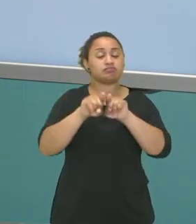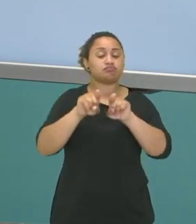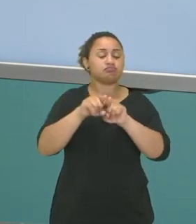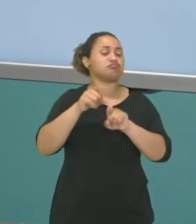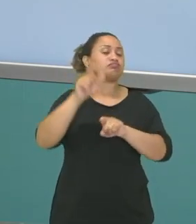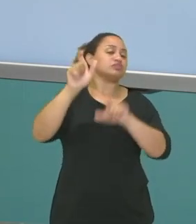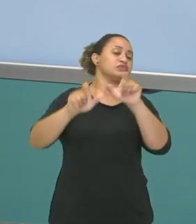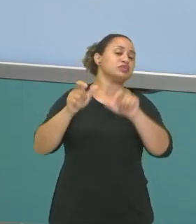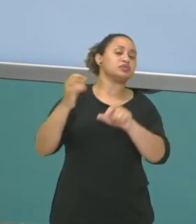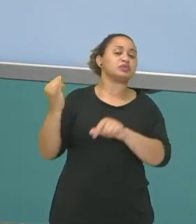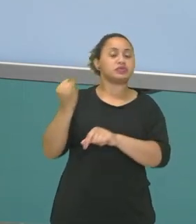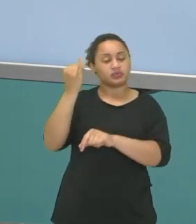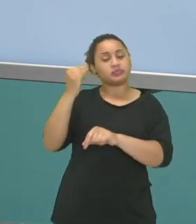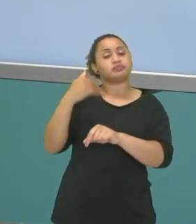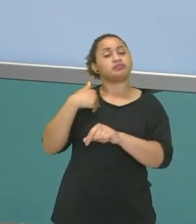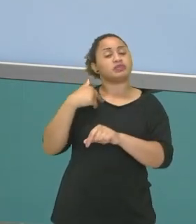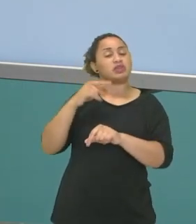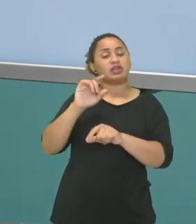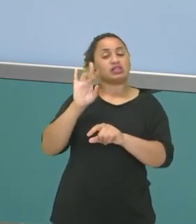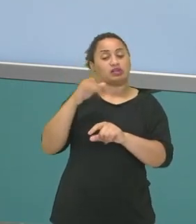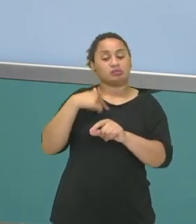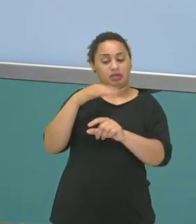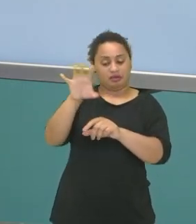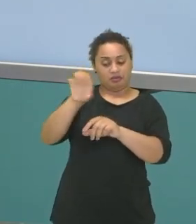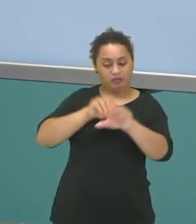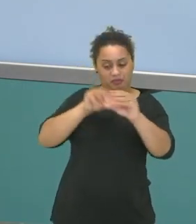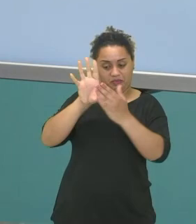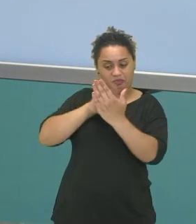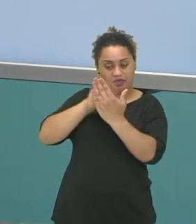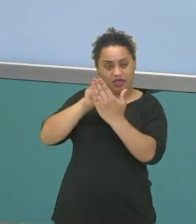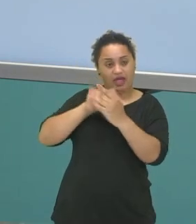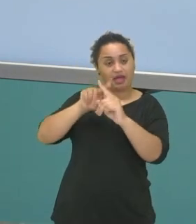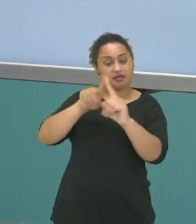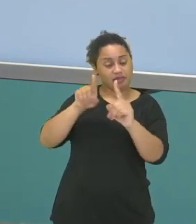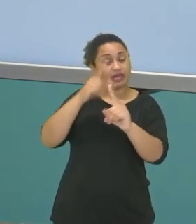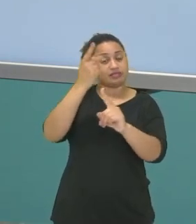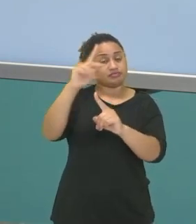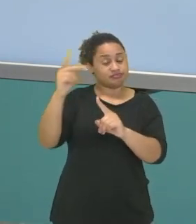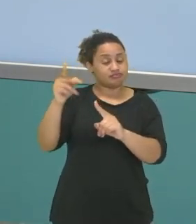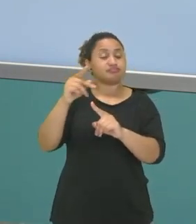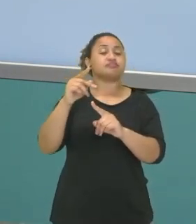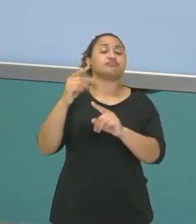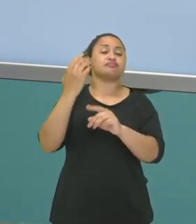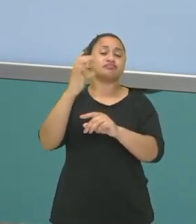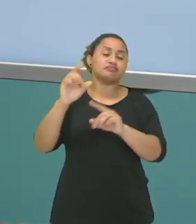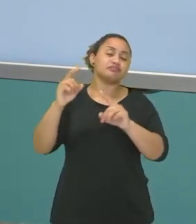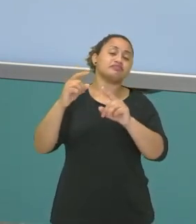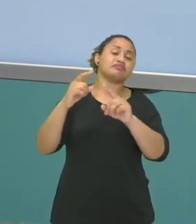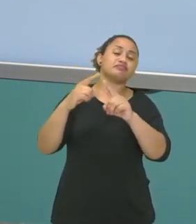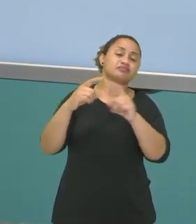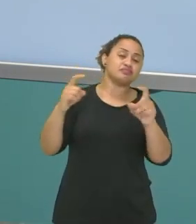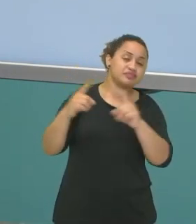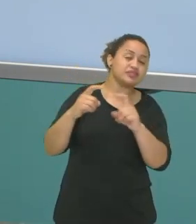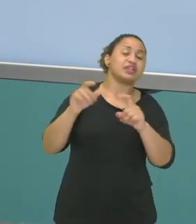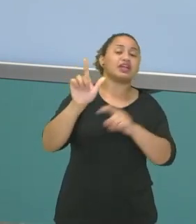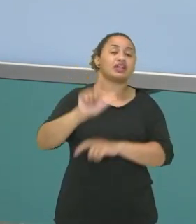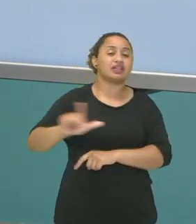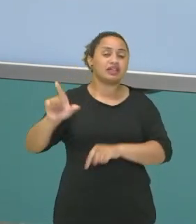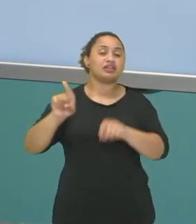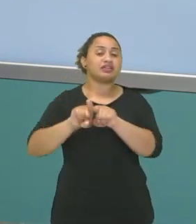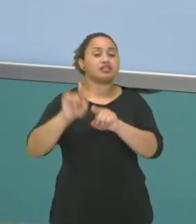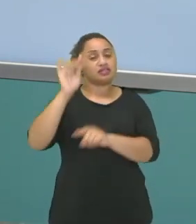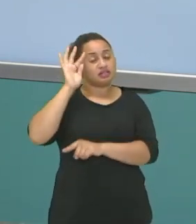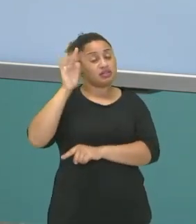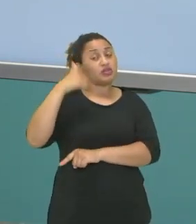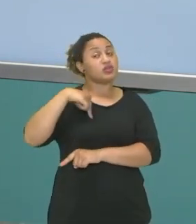pensadores não para ficar na sombra deles, mas para que em cima dos ombros dos cientistas literários e filósofos consigamos